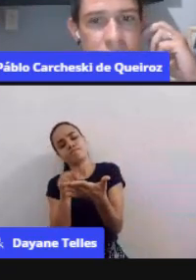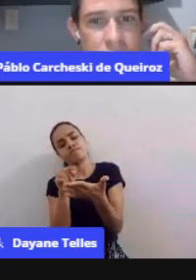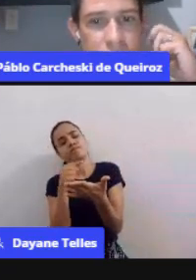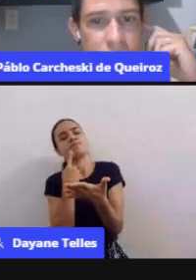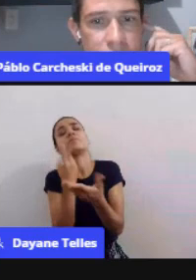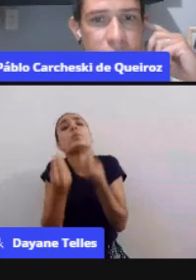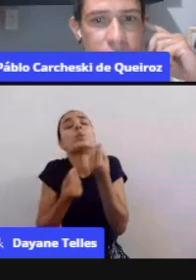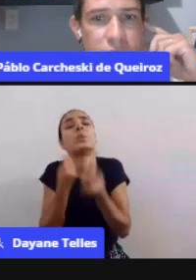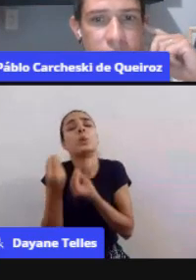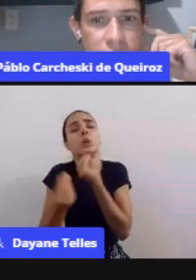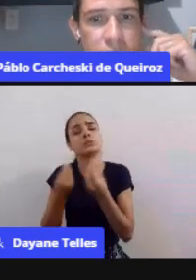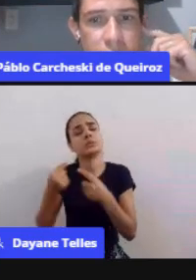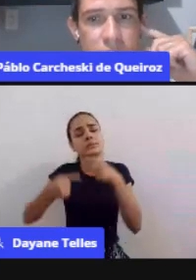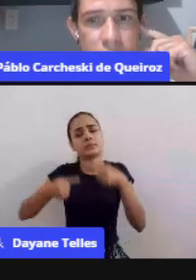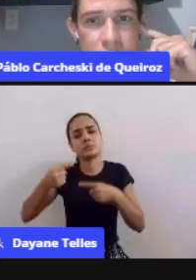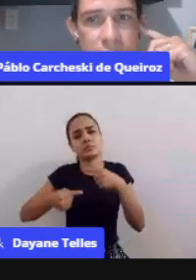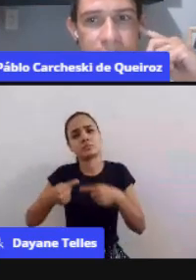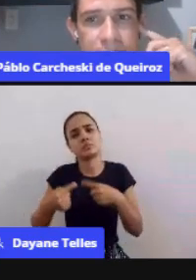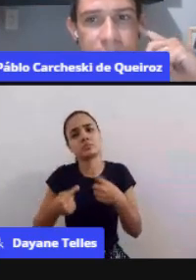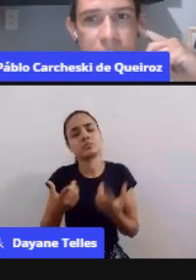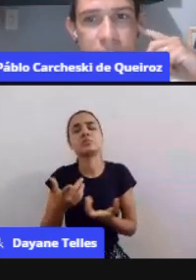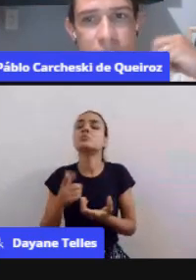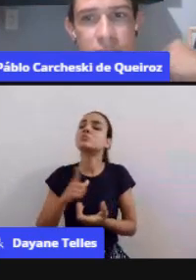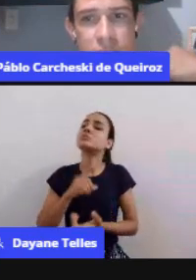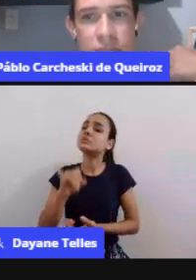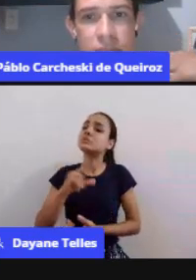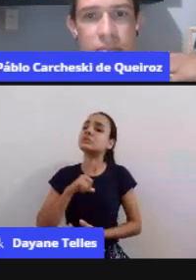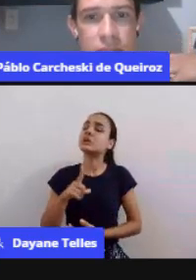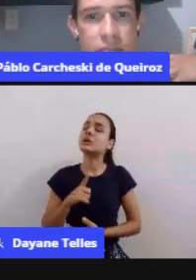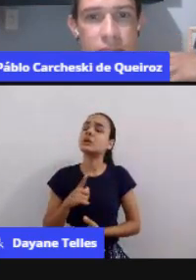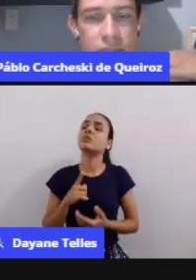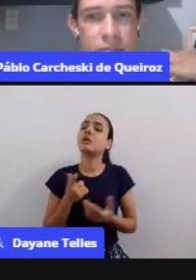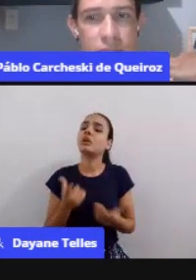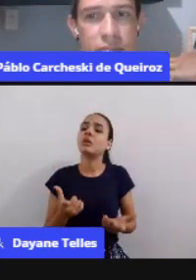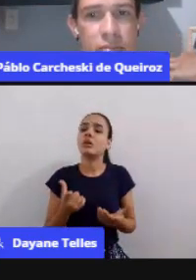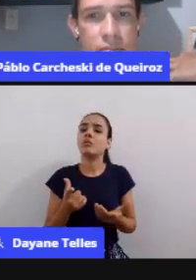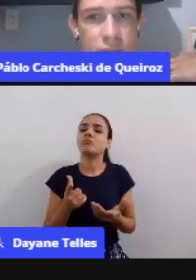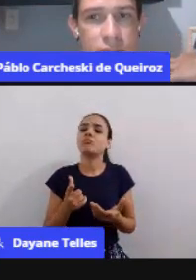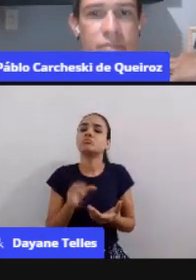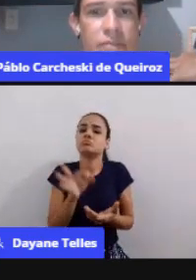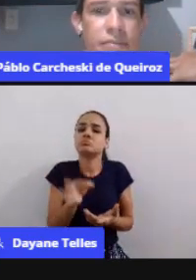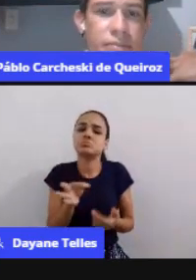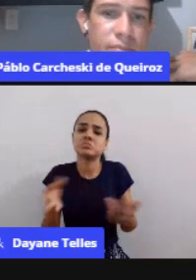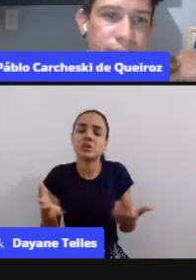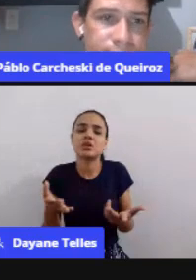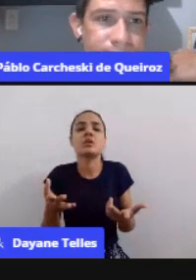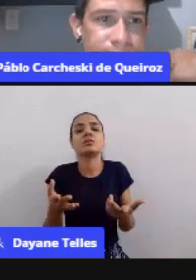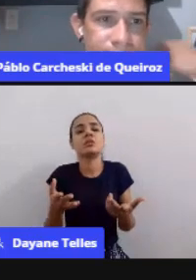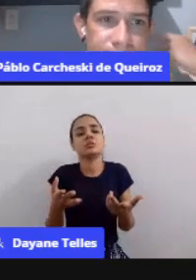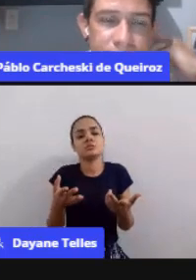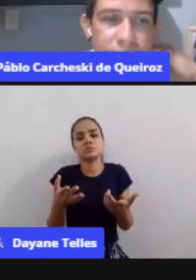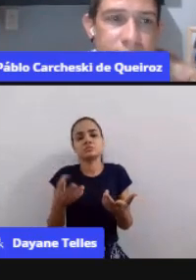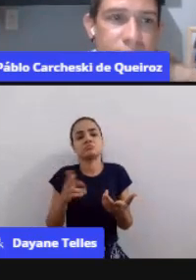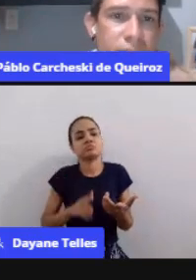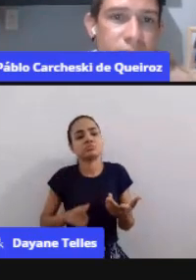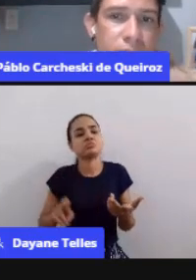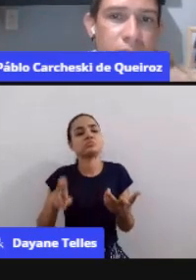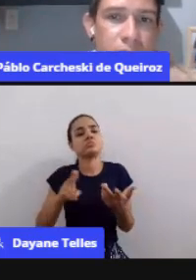há proporcionalidade, não há, nessa questão do mesmo produto e o seu preço a pagar? Como é que nós podemos